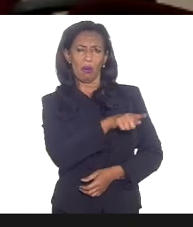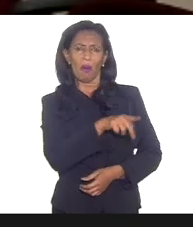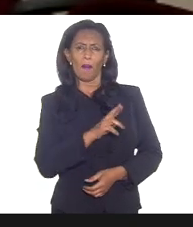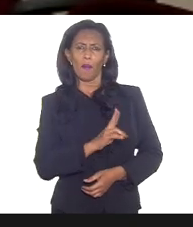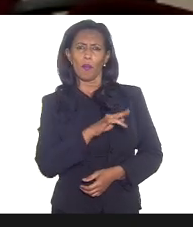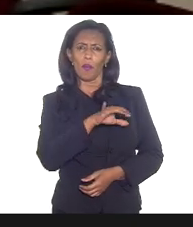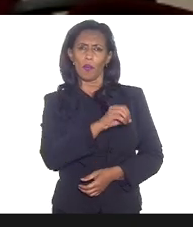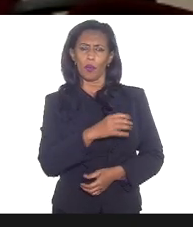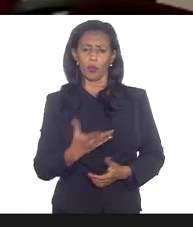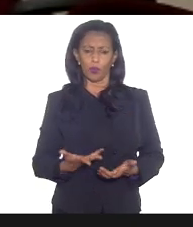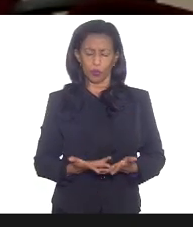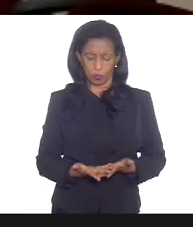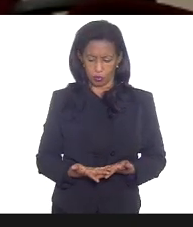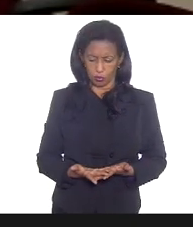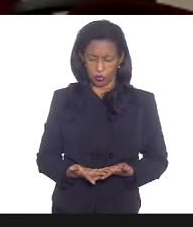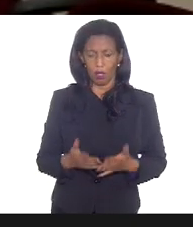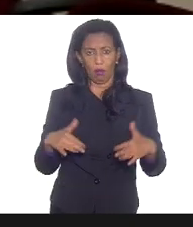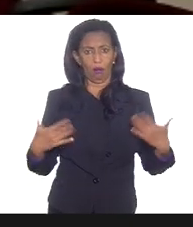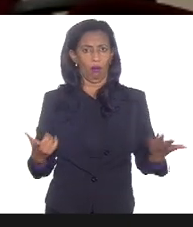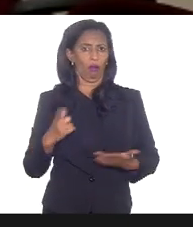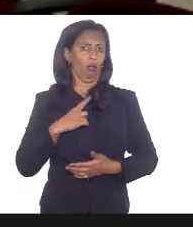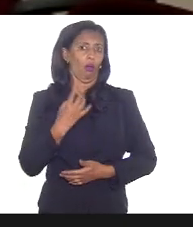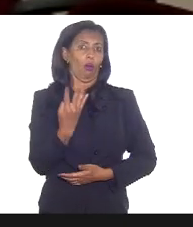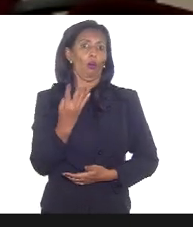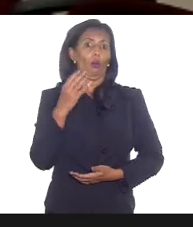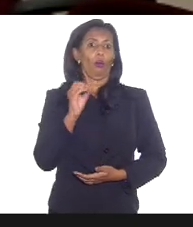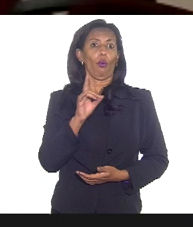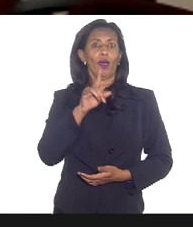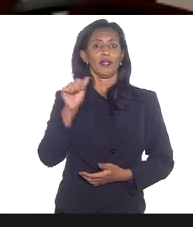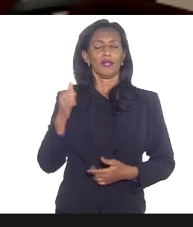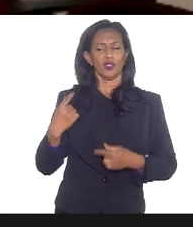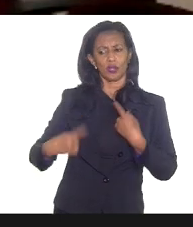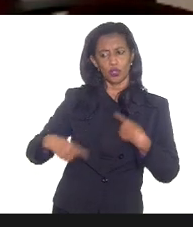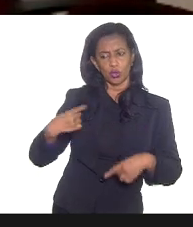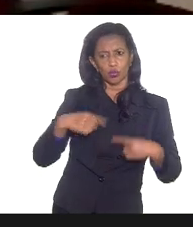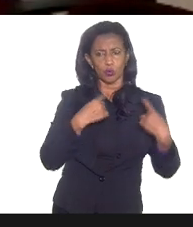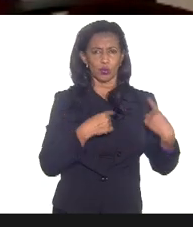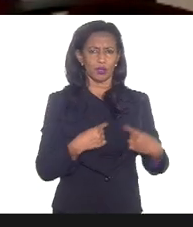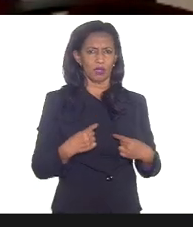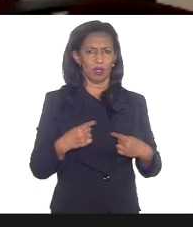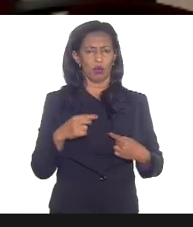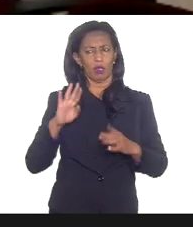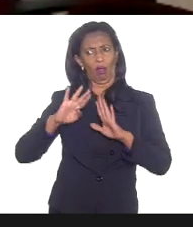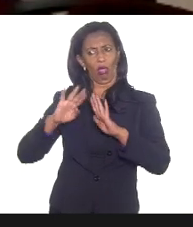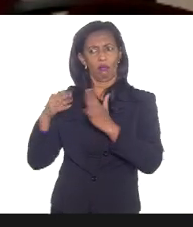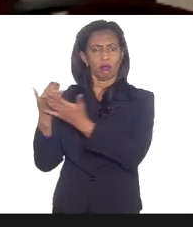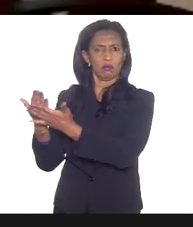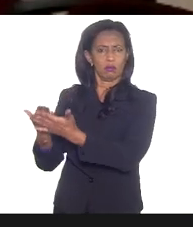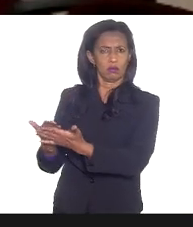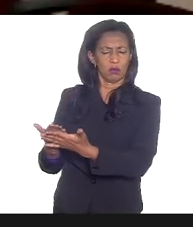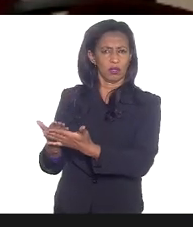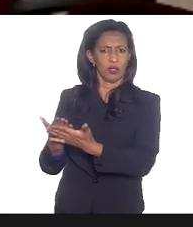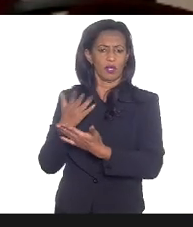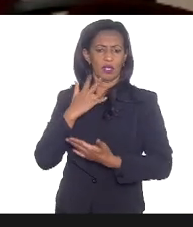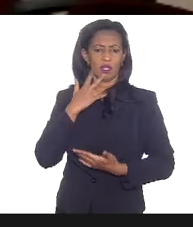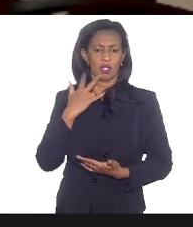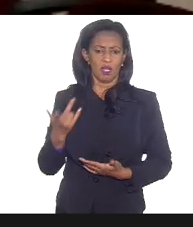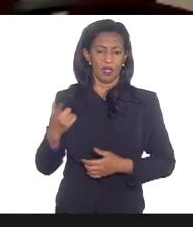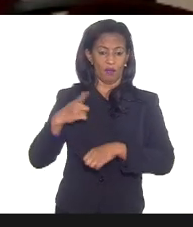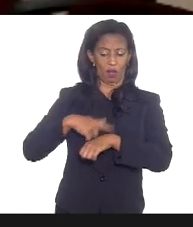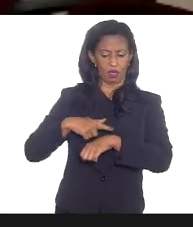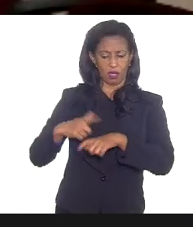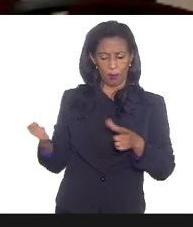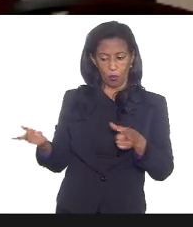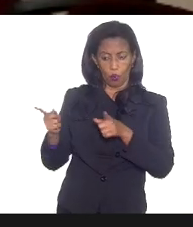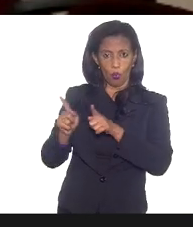que, claro, tivemos aí 40 dias de discussão nas unidades escolares, né? Ele fala de um tempo